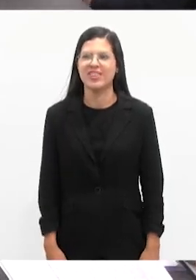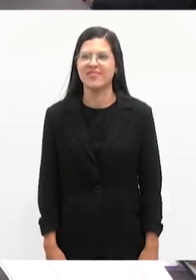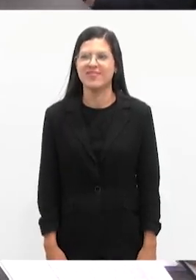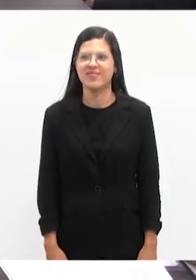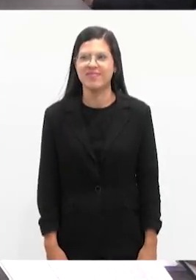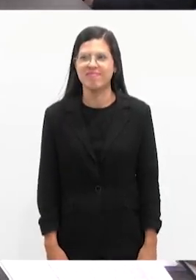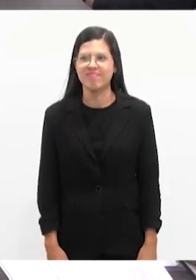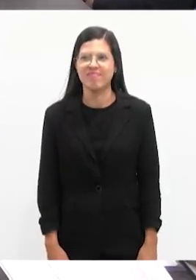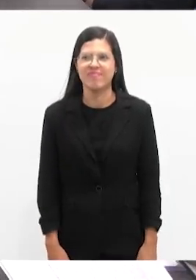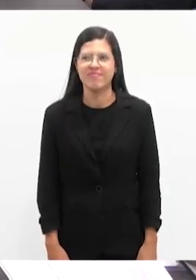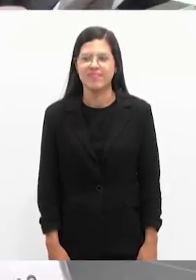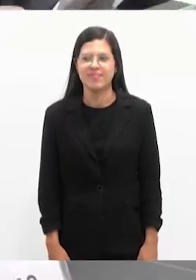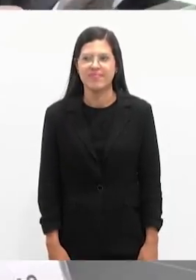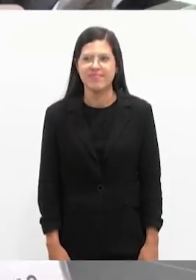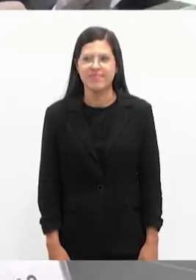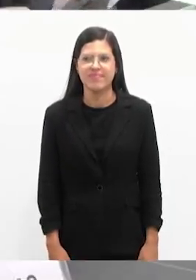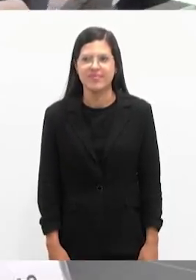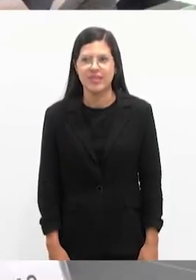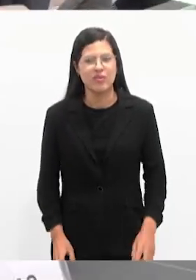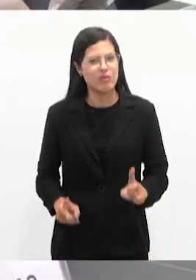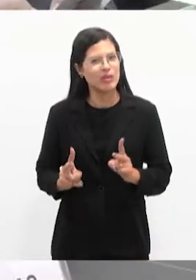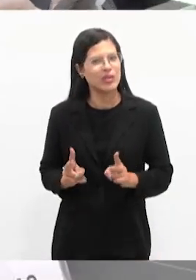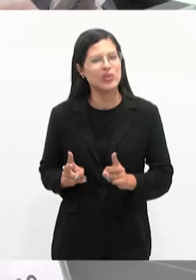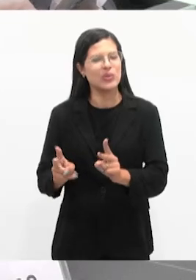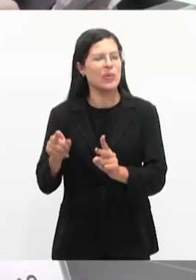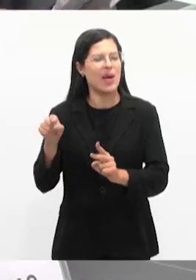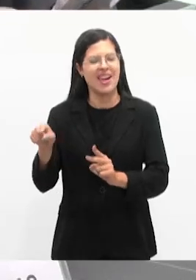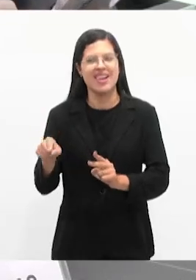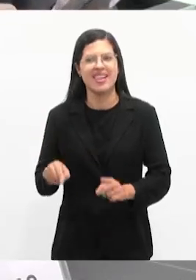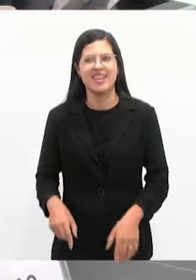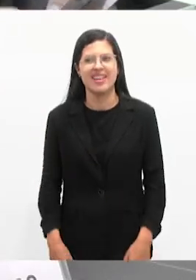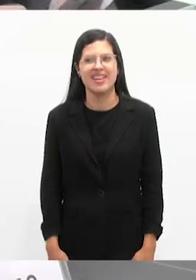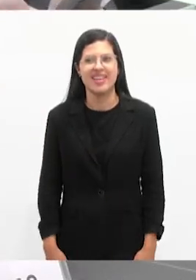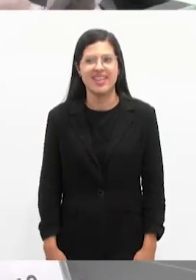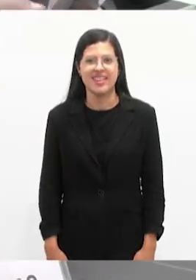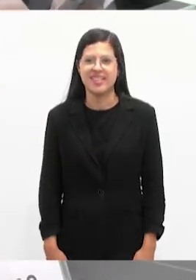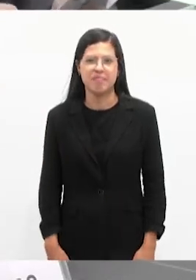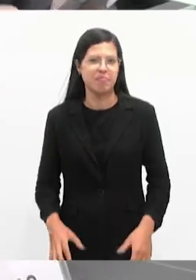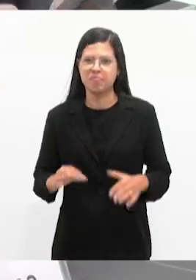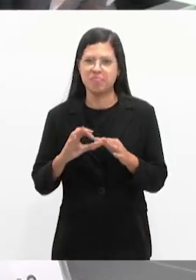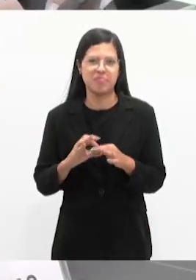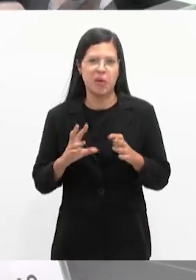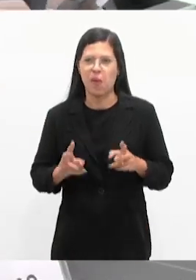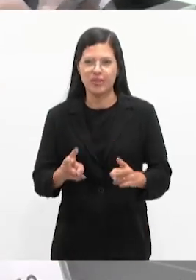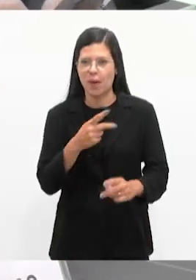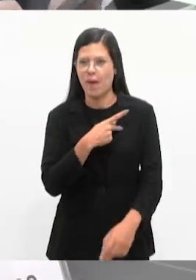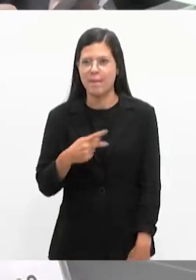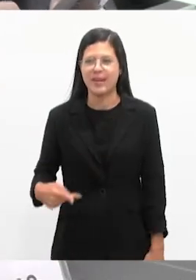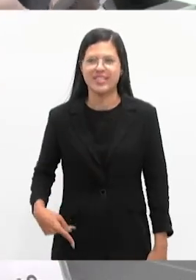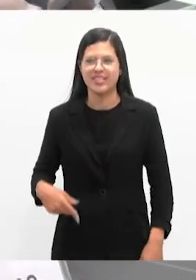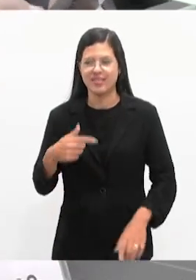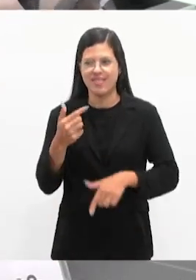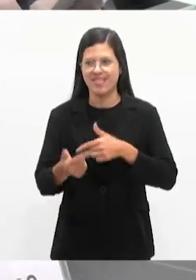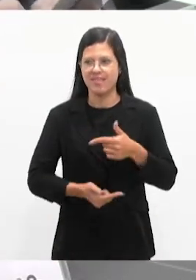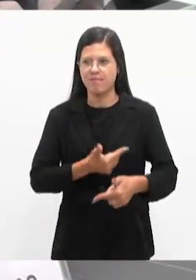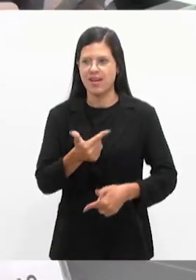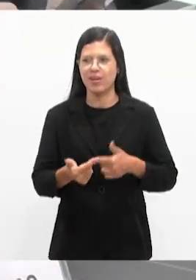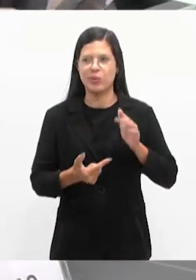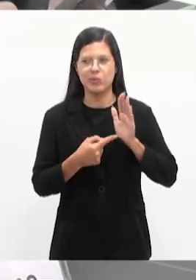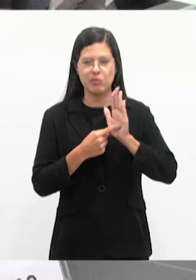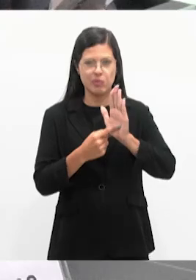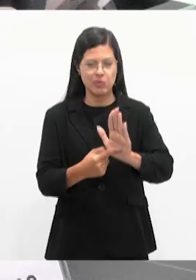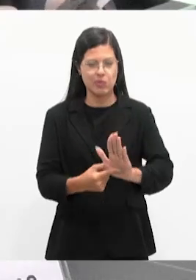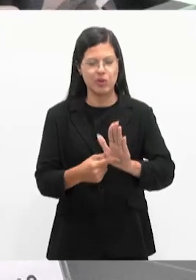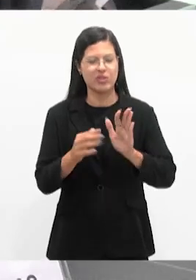Dele, e está ali. E me deixou continuando a presidência dos trabalhos. Isso mostra